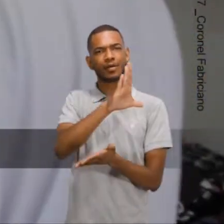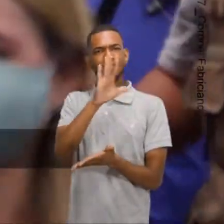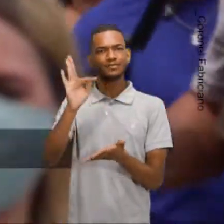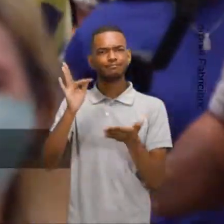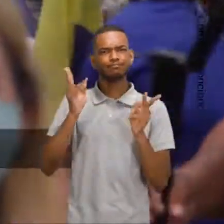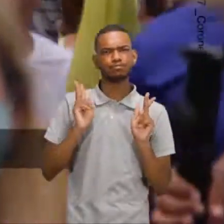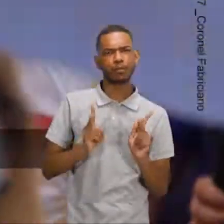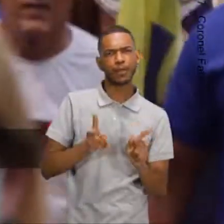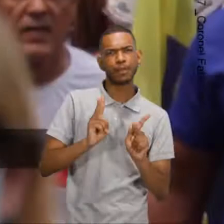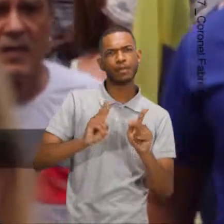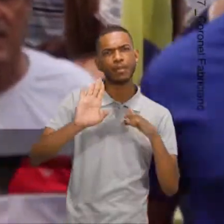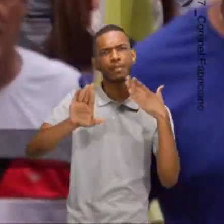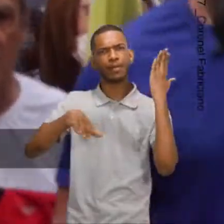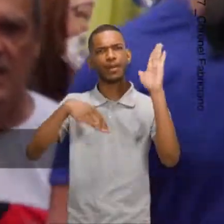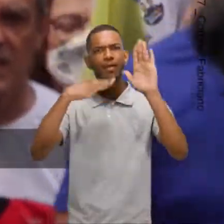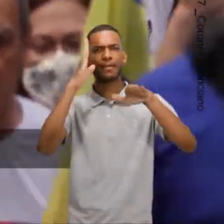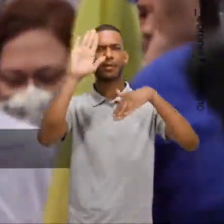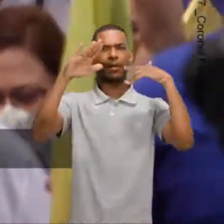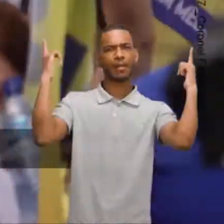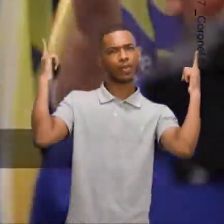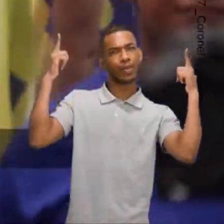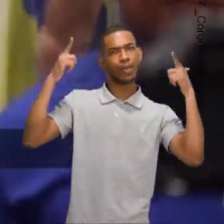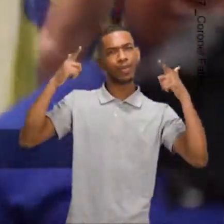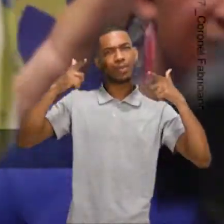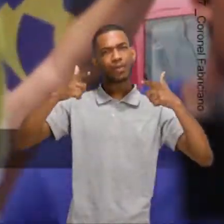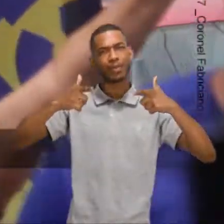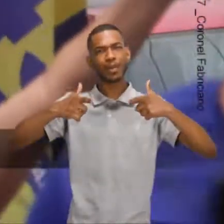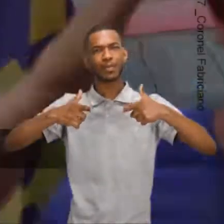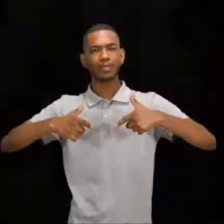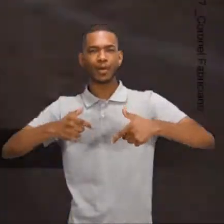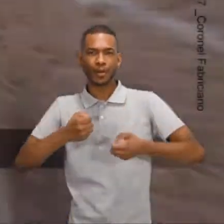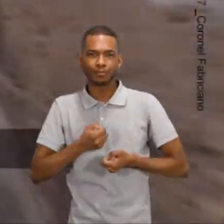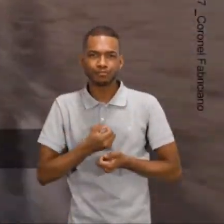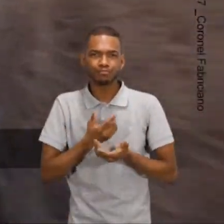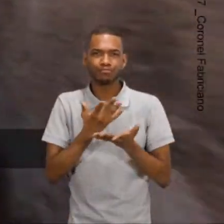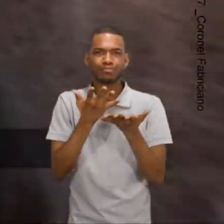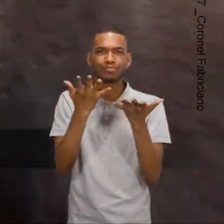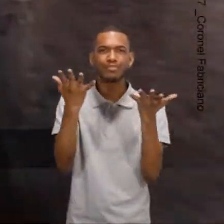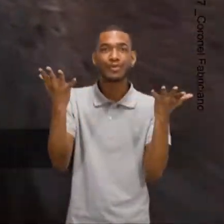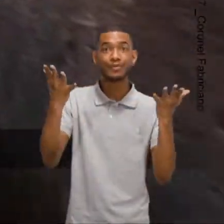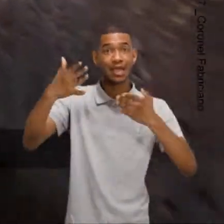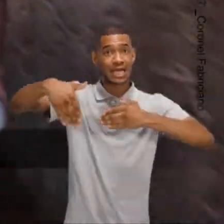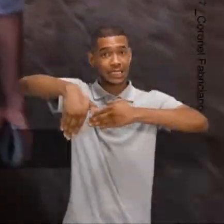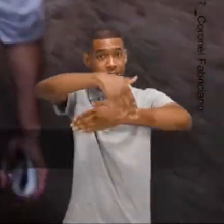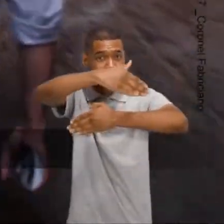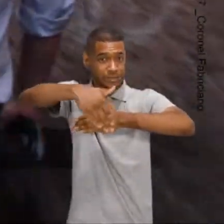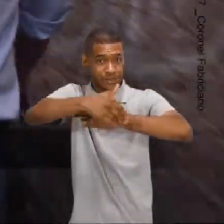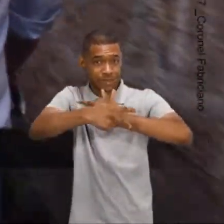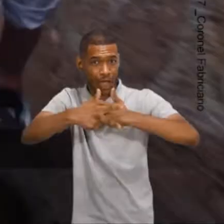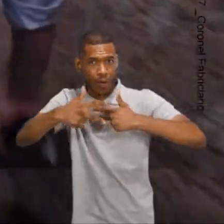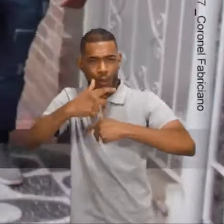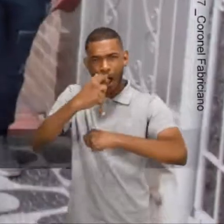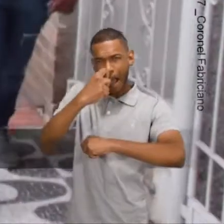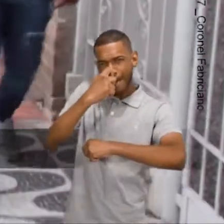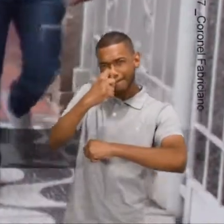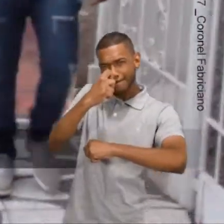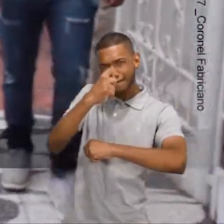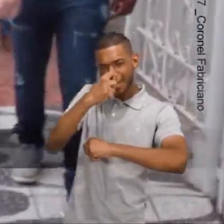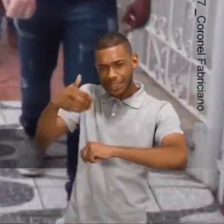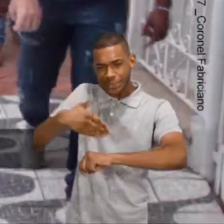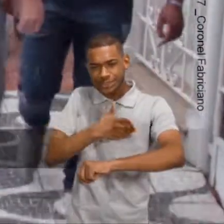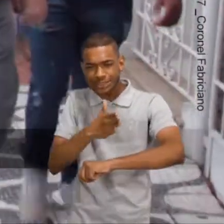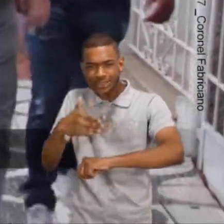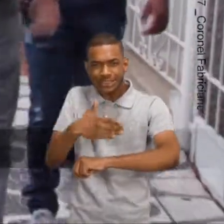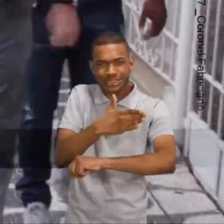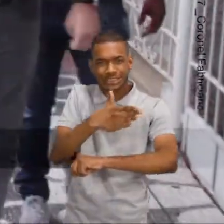crescimento, do desenvolvimento, da prosperidade. Nas ruas apertadas ou becos, nas